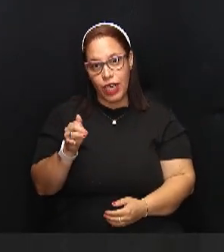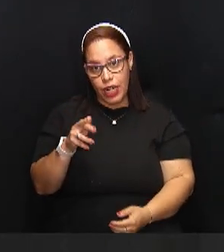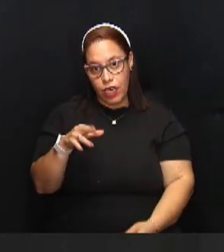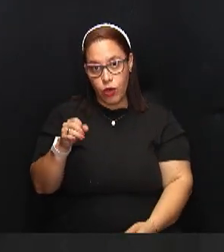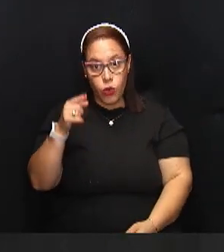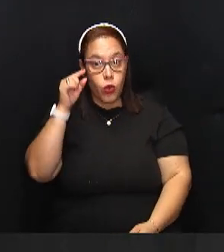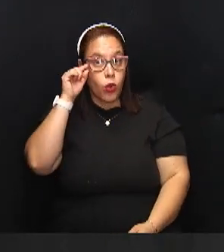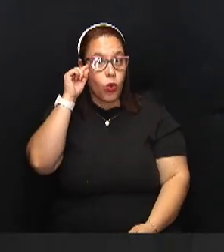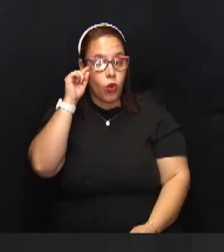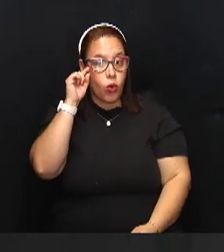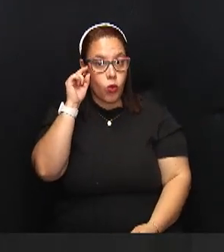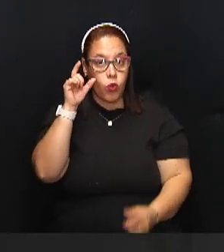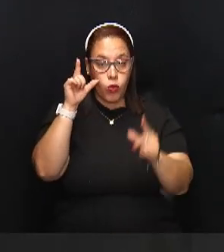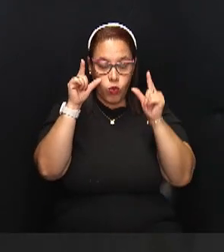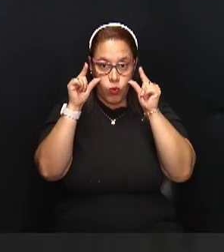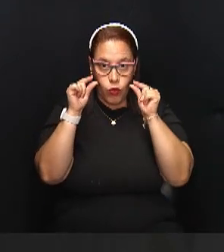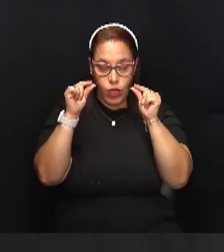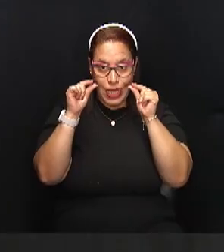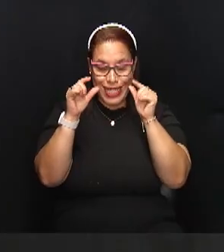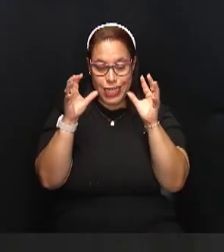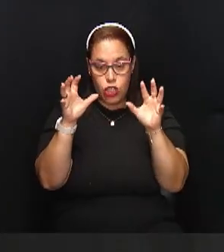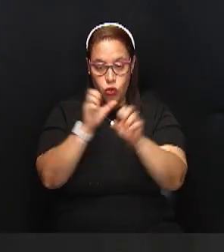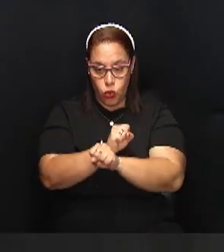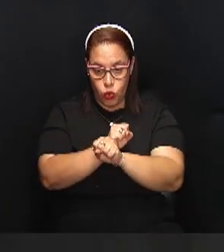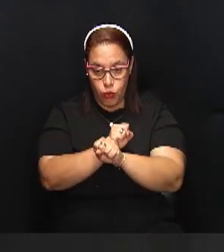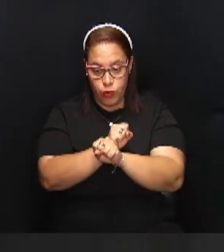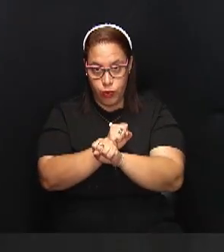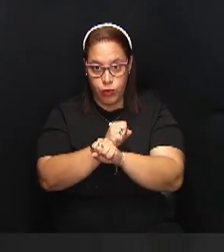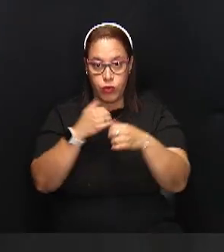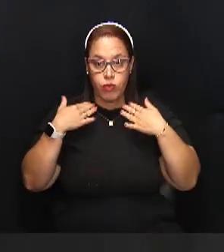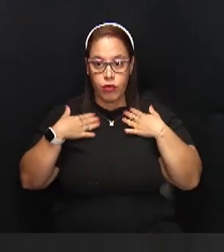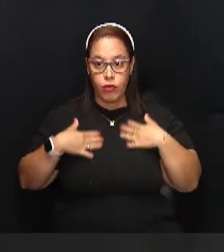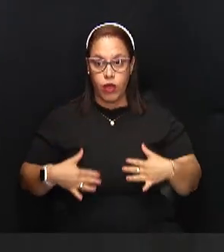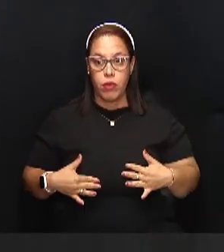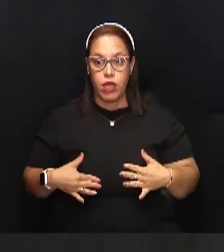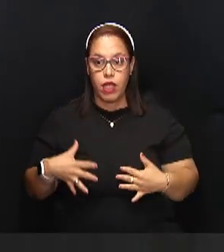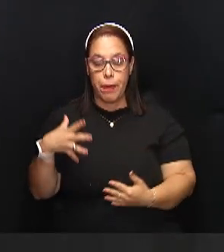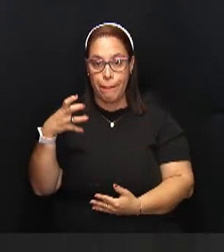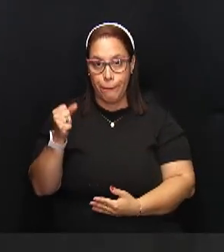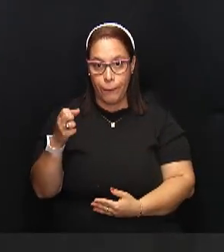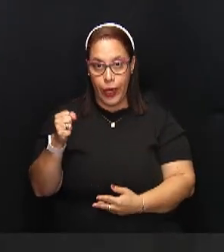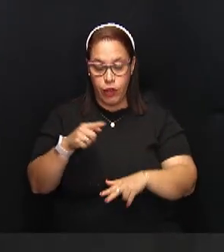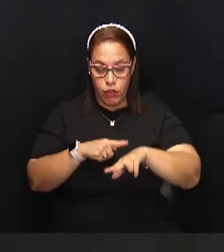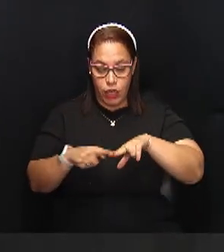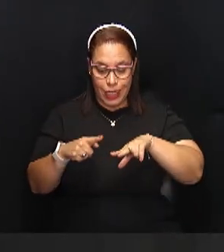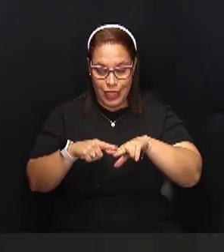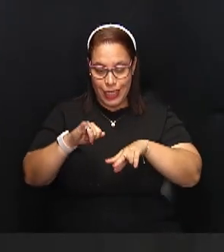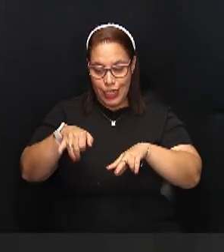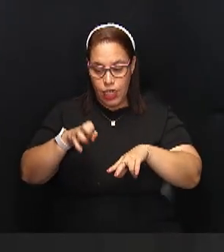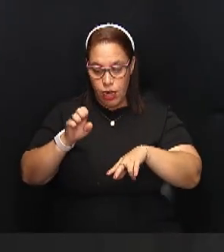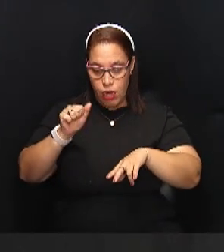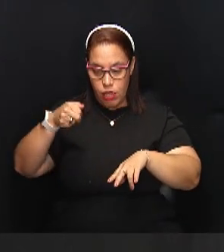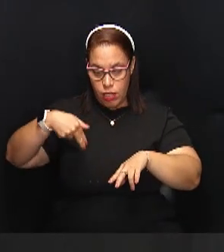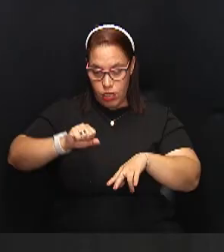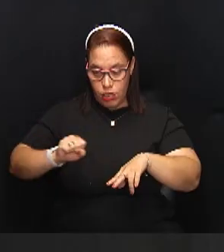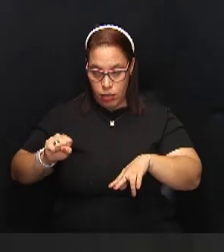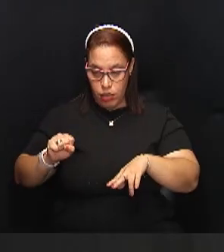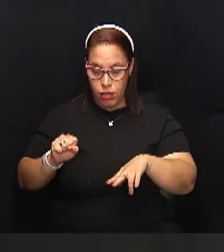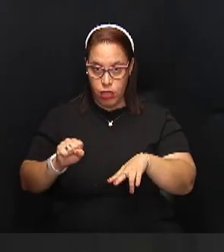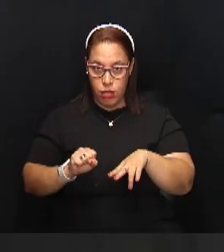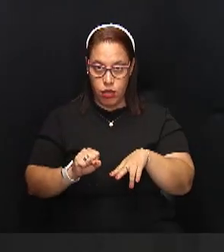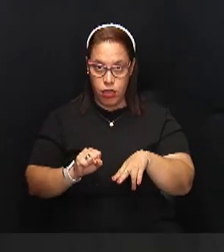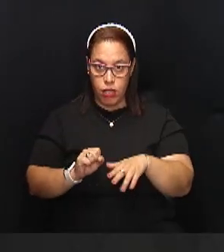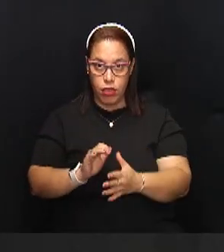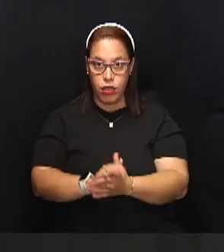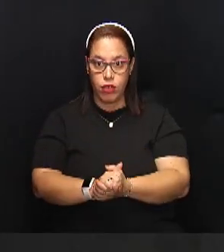olhos castanhos escuros, enfim, estou com uma camisa branca, uma calça jeans, né, um jeans mais